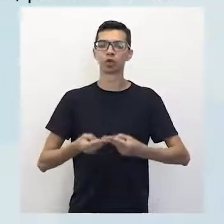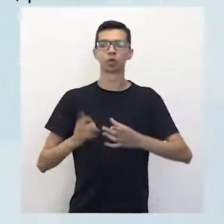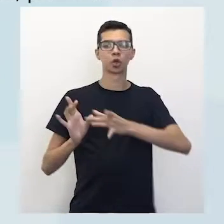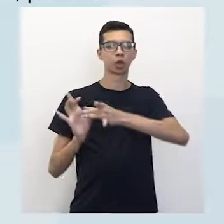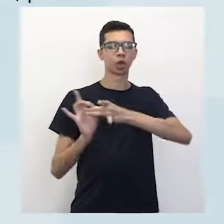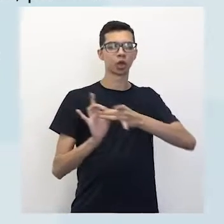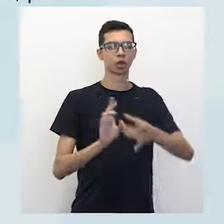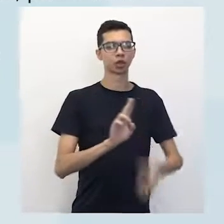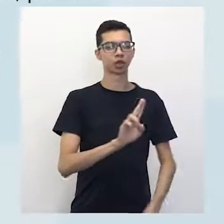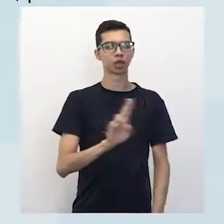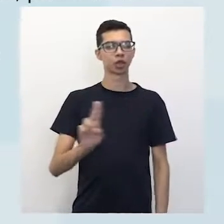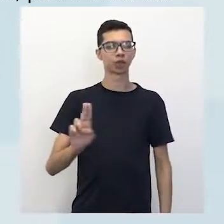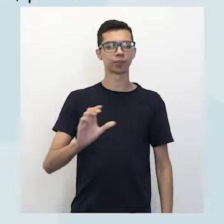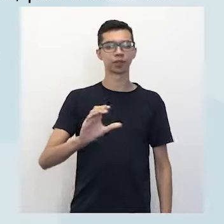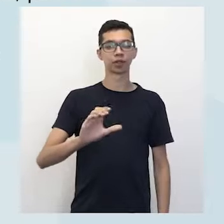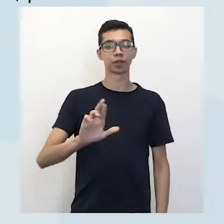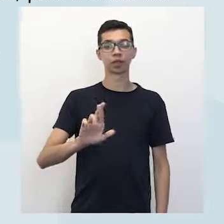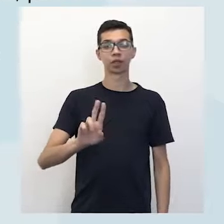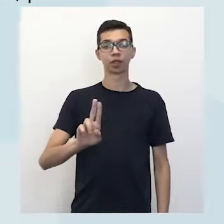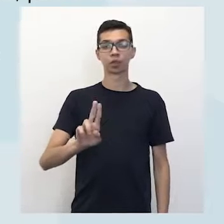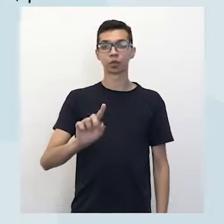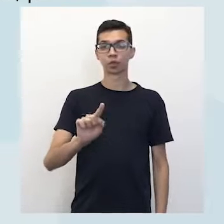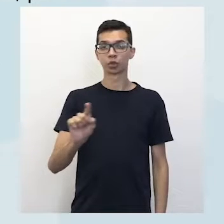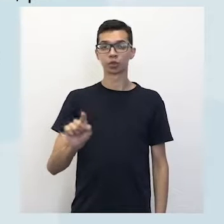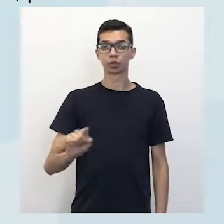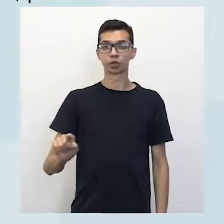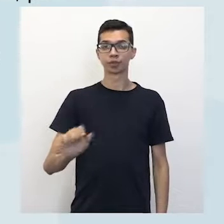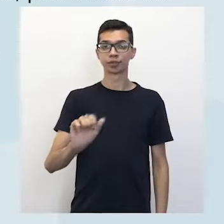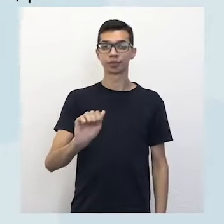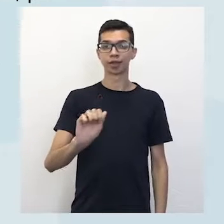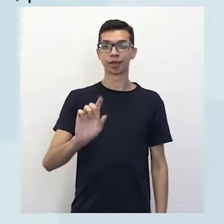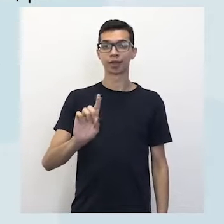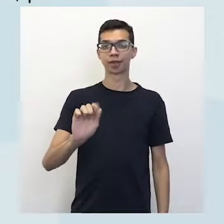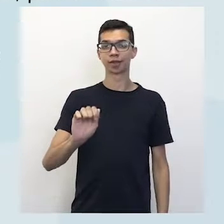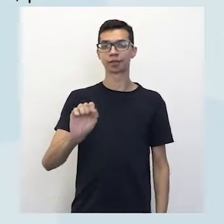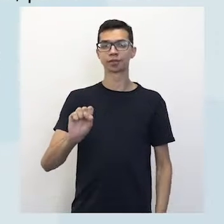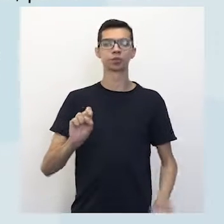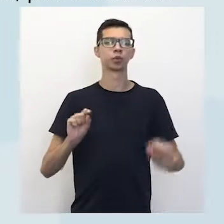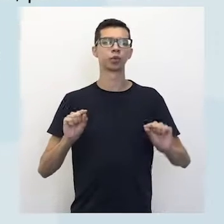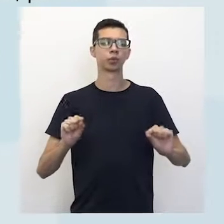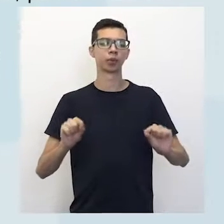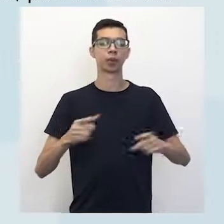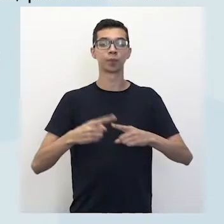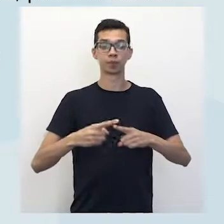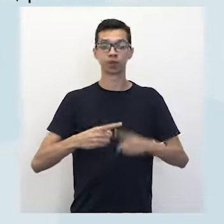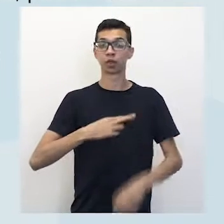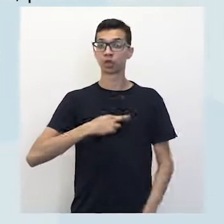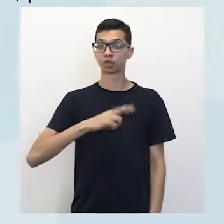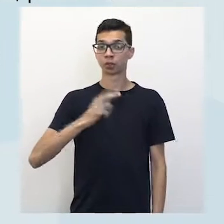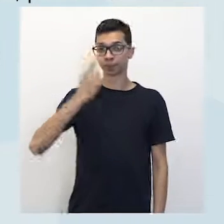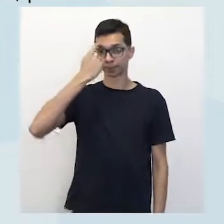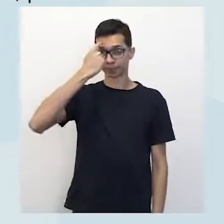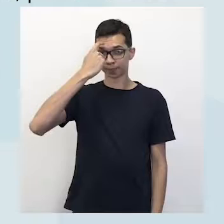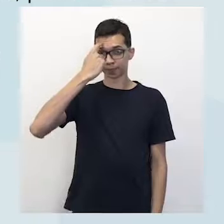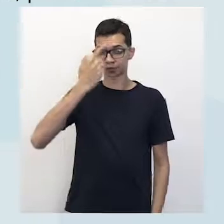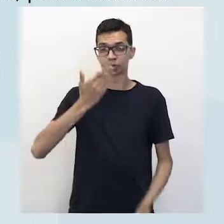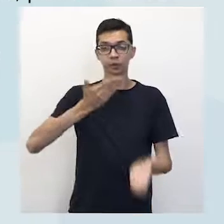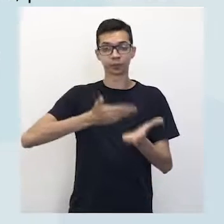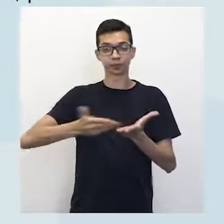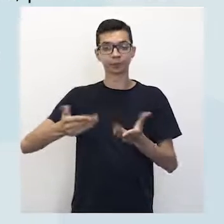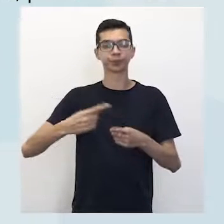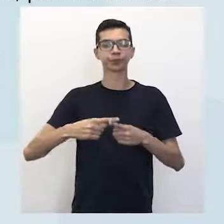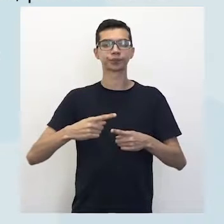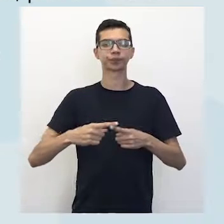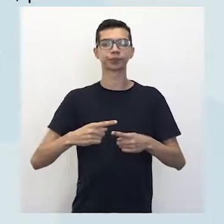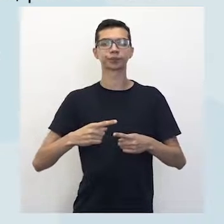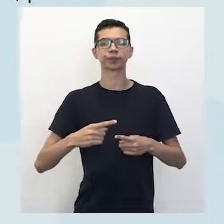lá. As cruzadas foram motivadas por uma causa religiosa, a princípio, né? Quando os turcos muçulmanos,